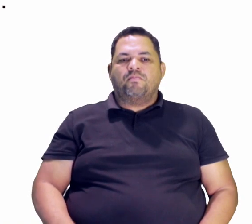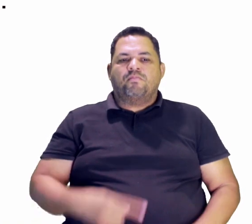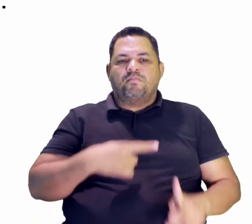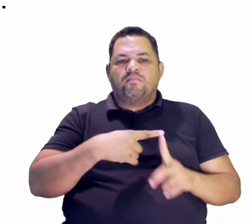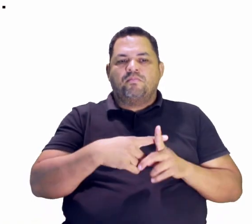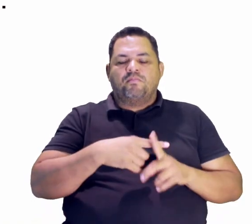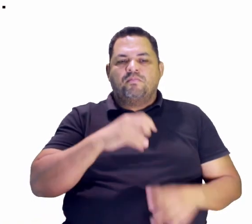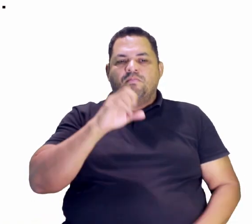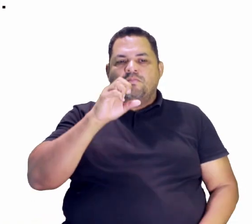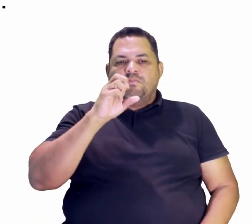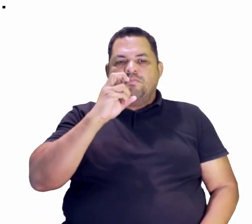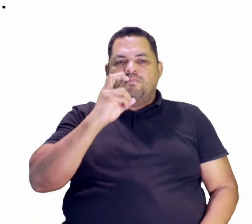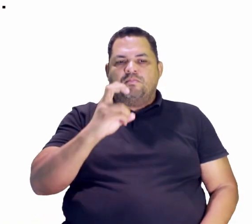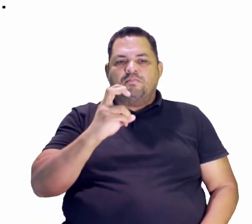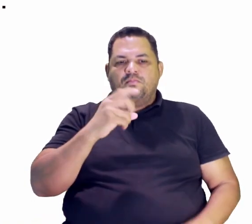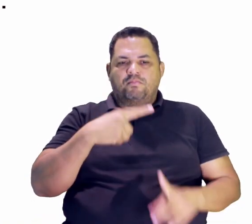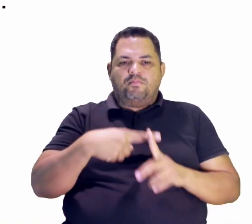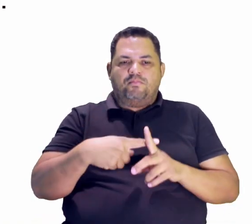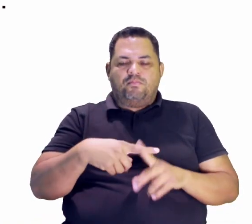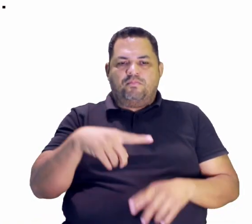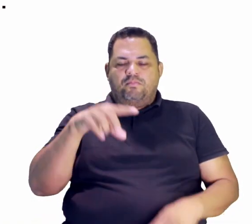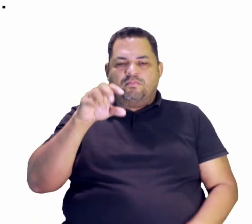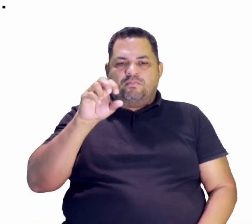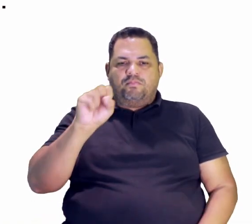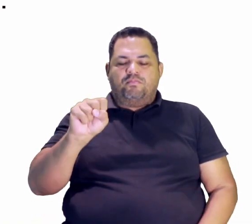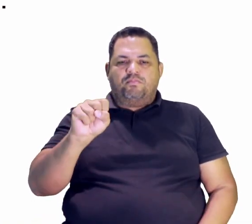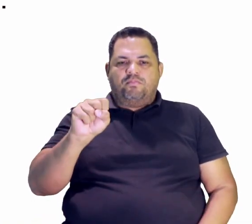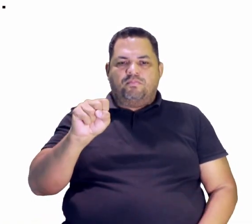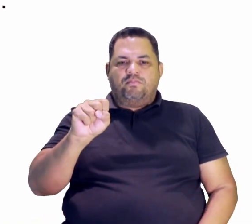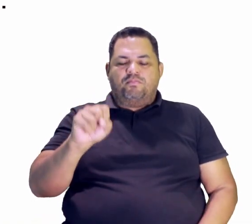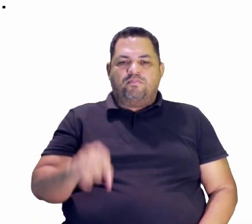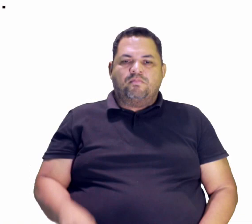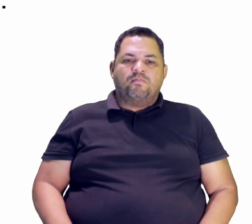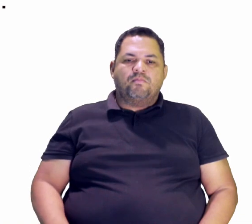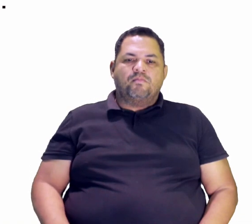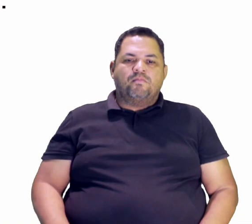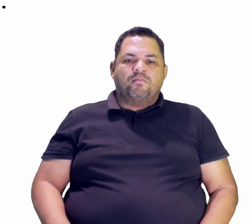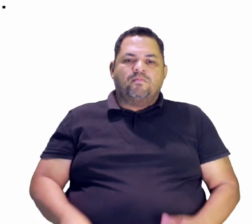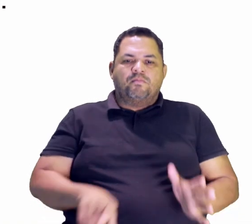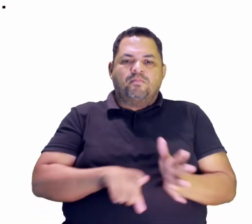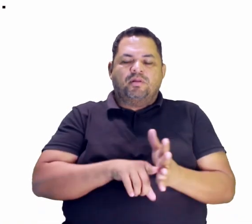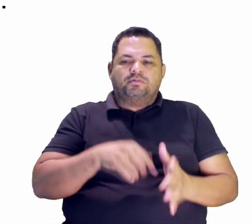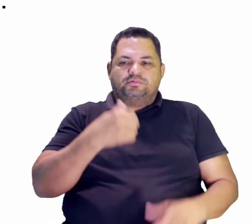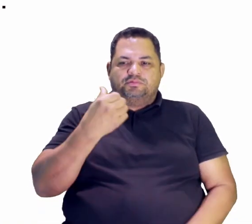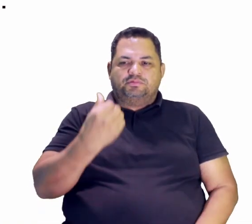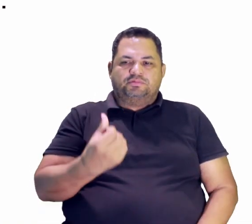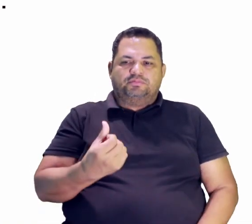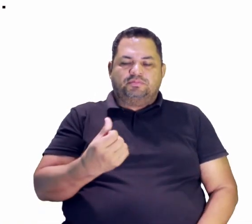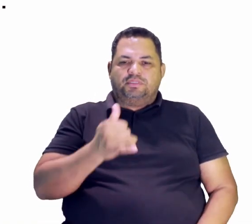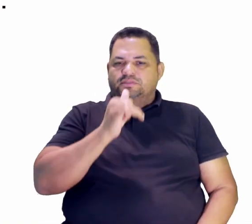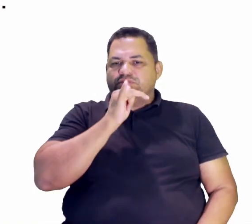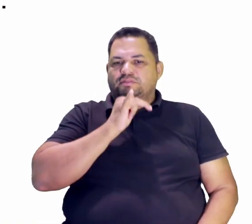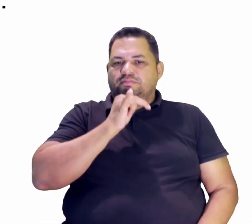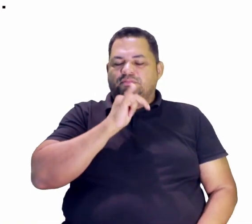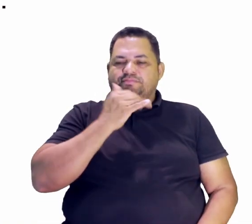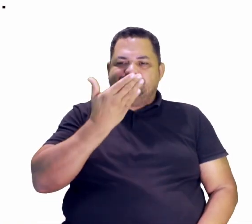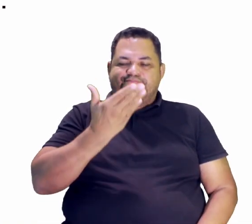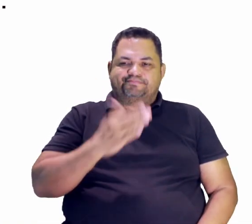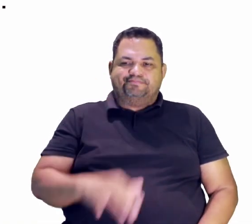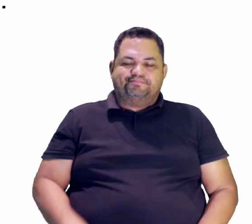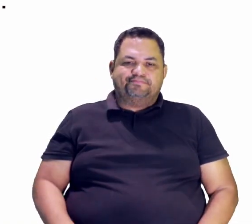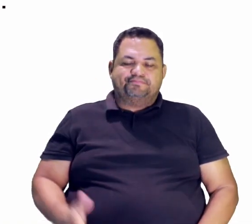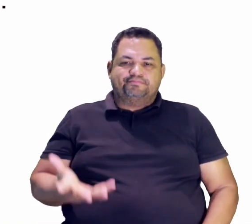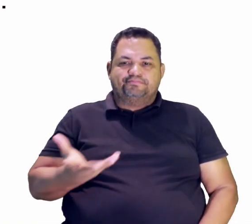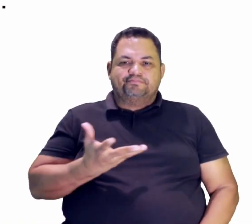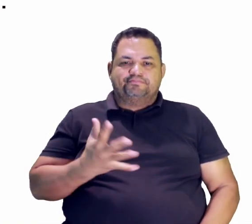5, mais 8 e menos 6. Um exemplo. Quero